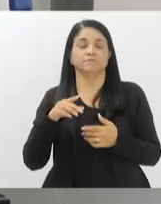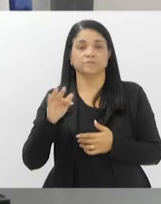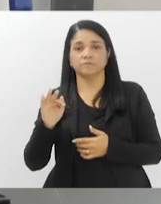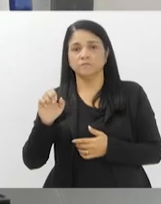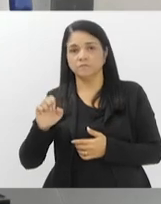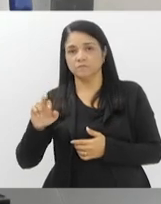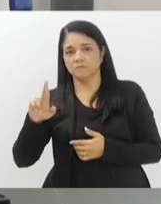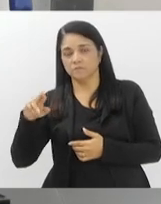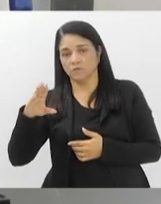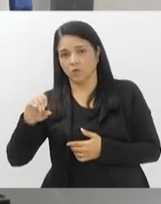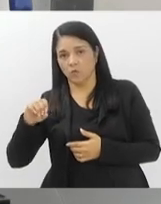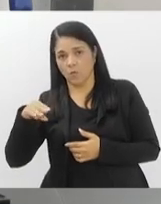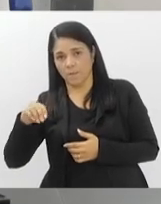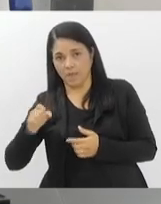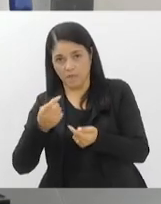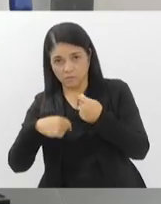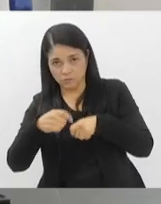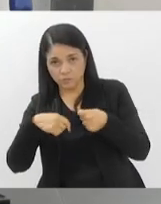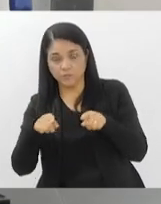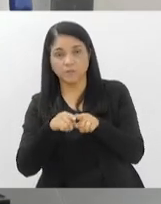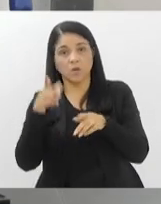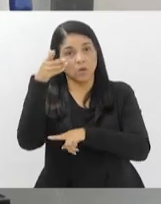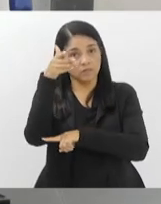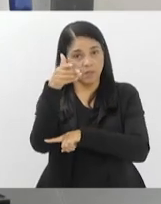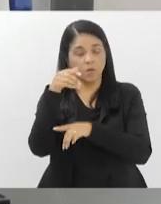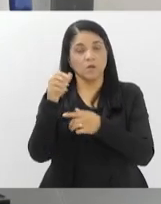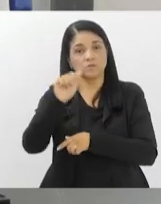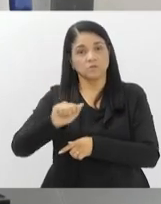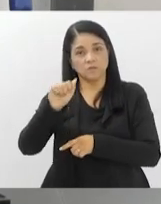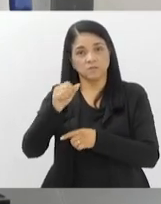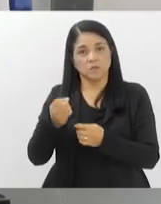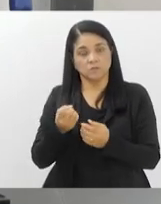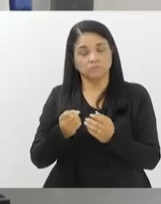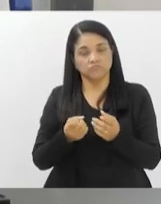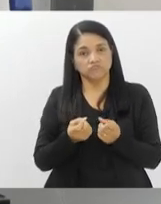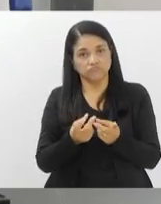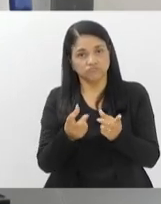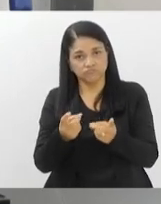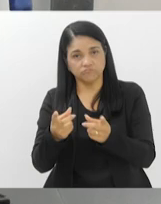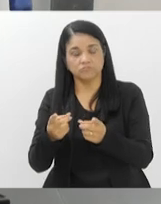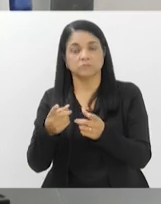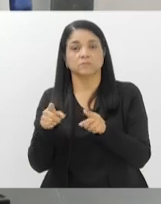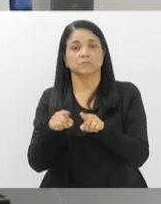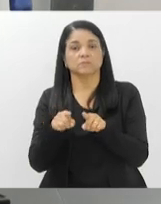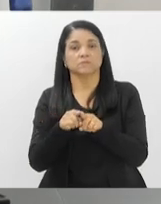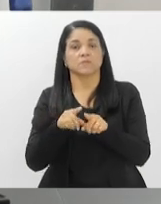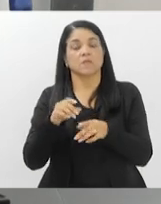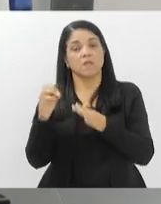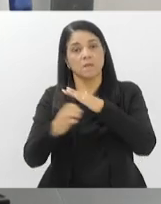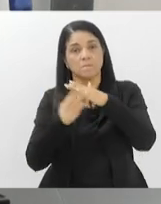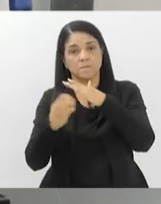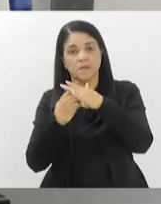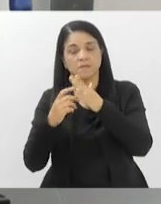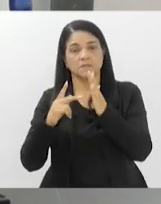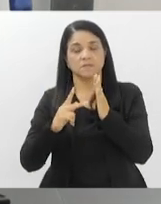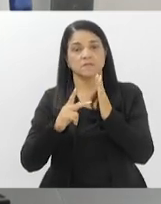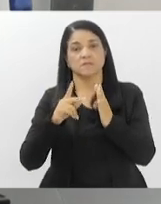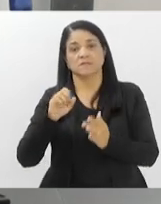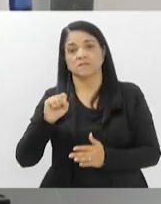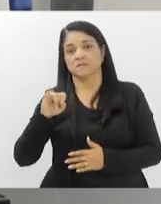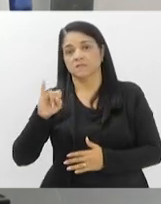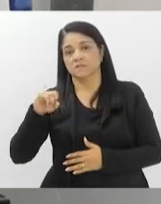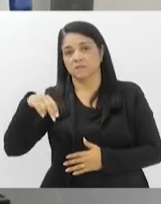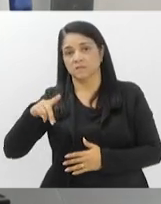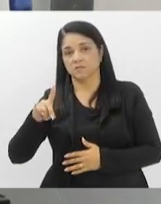Indústrias de Hotéis, Associação Brasileira de Distribuidores e Atacadistas, empresas Sindicarga, que é um